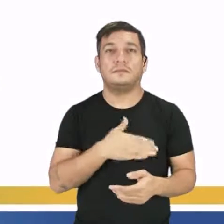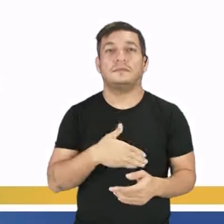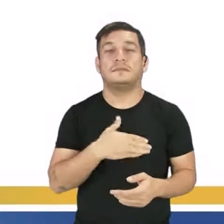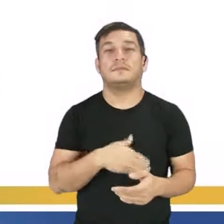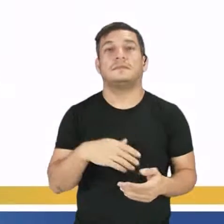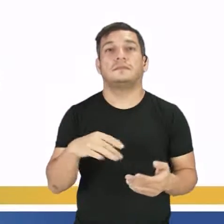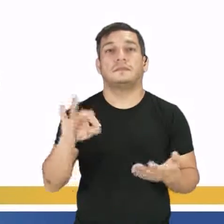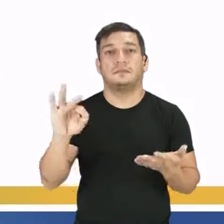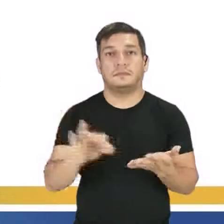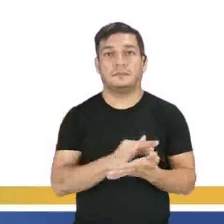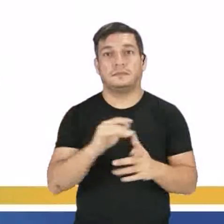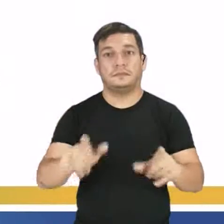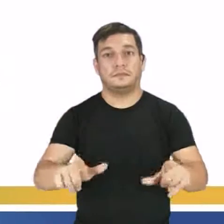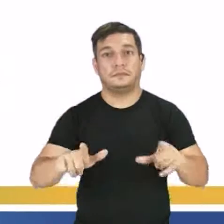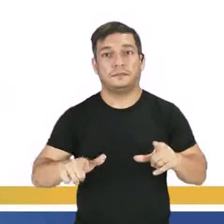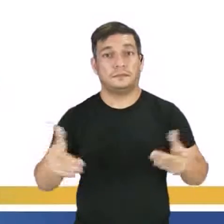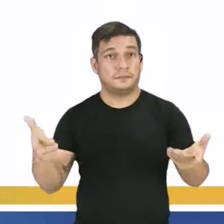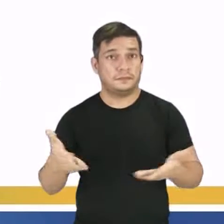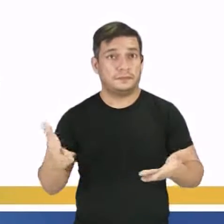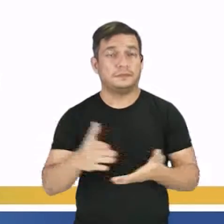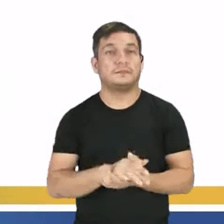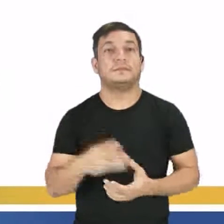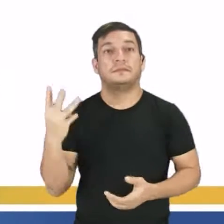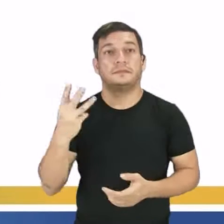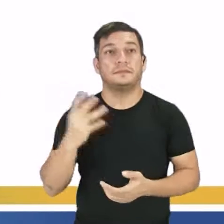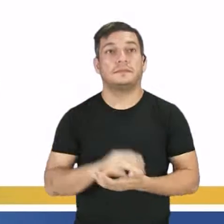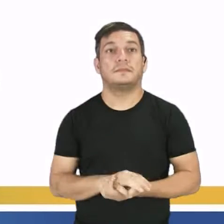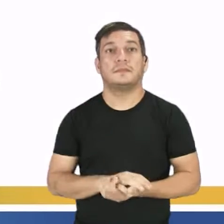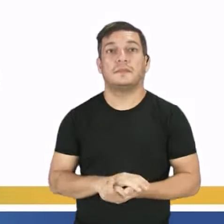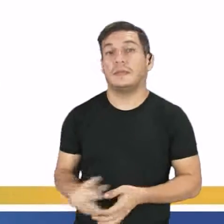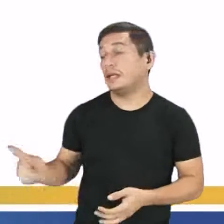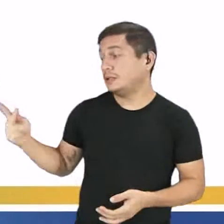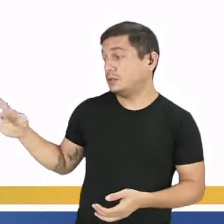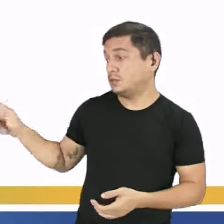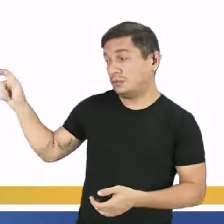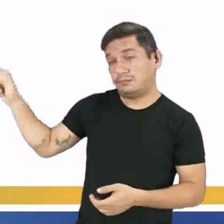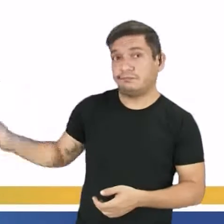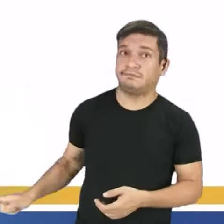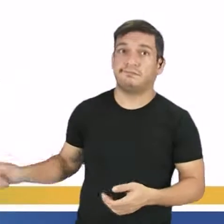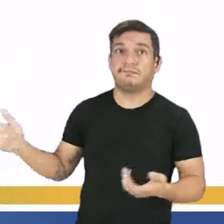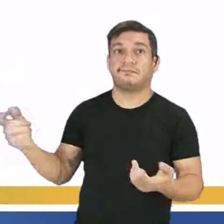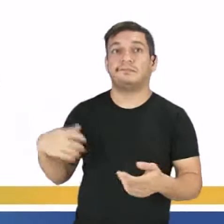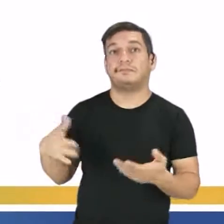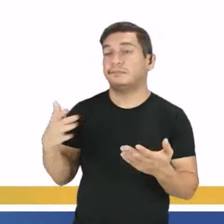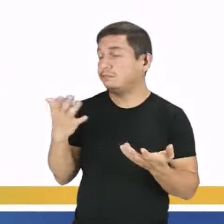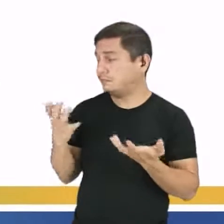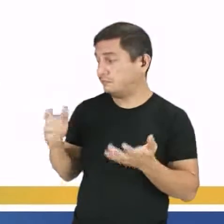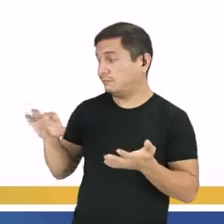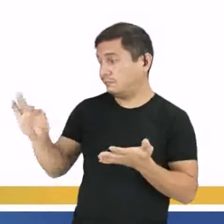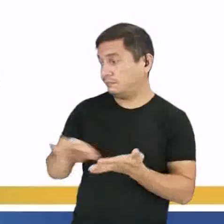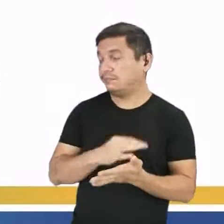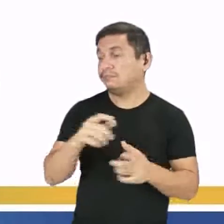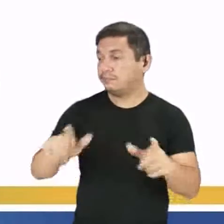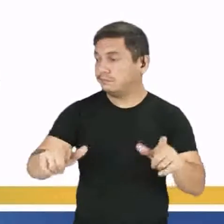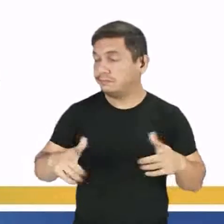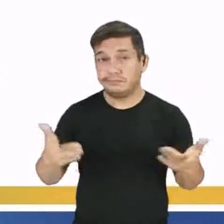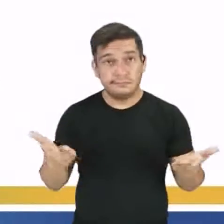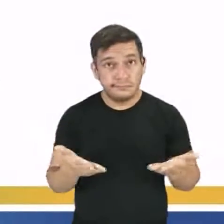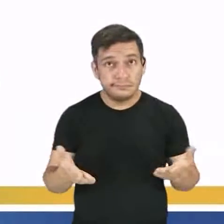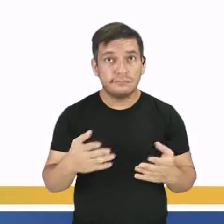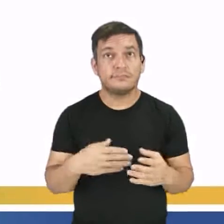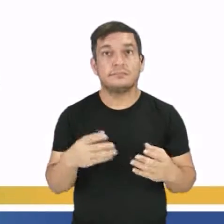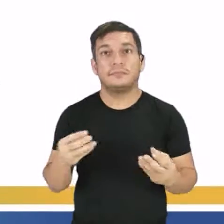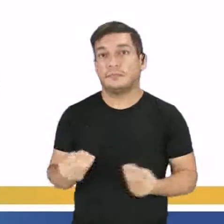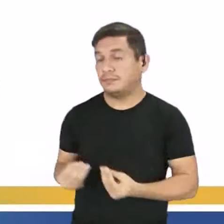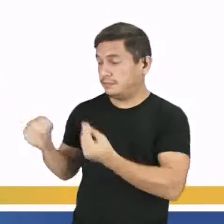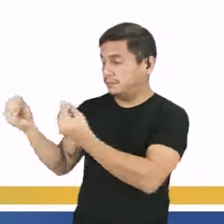exemplo. Vamos ver aqui na terceira pessoa. Sua Magnificência gostaria de assinar os diplomas agora. Dê-me a pasta, por